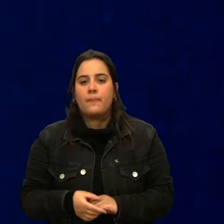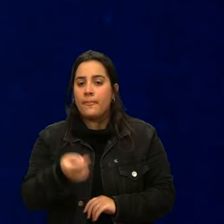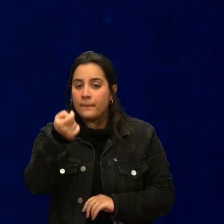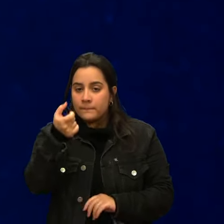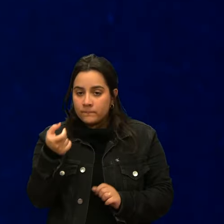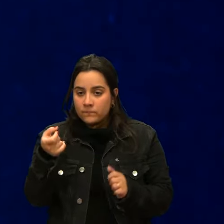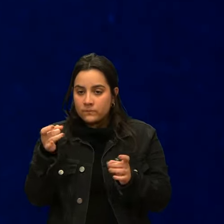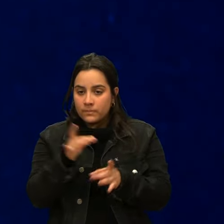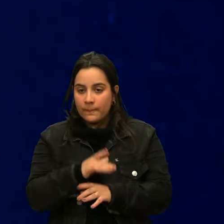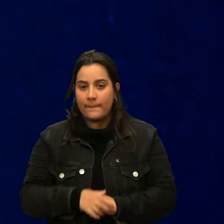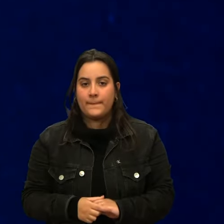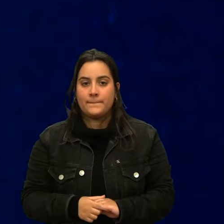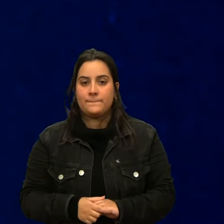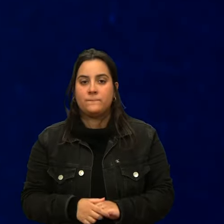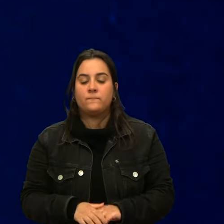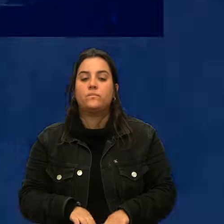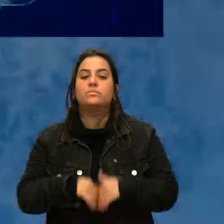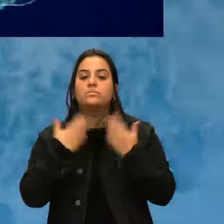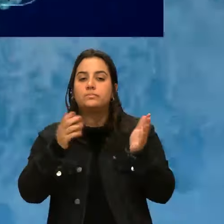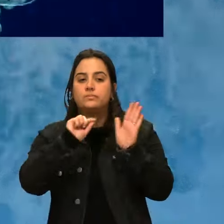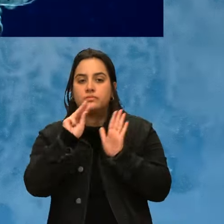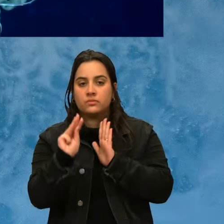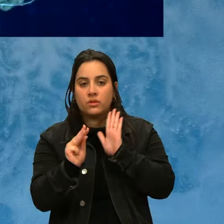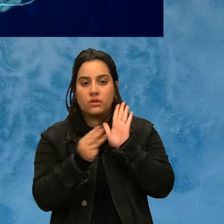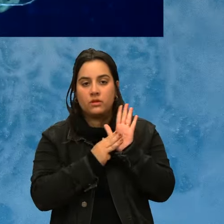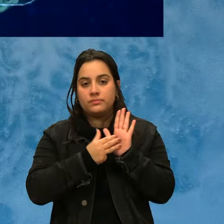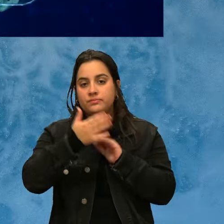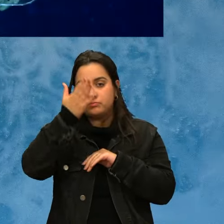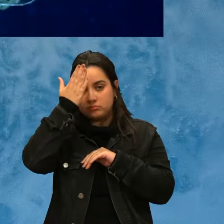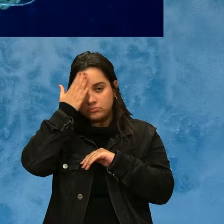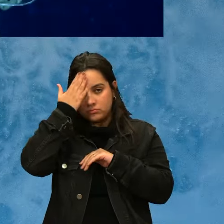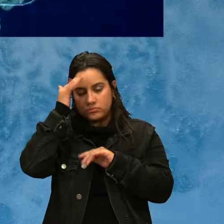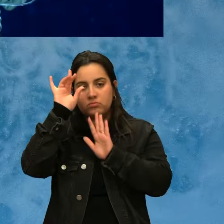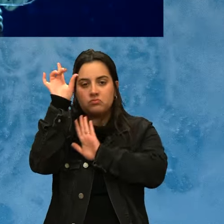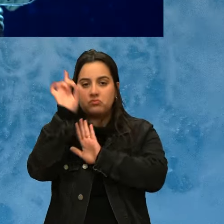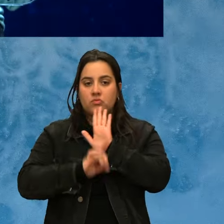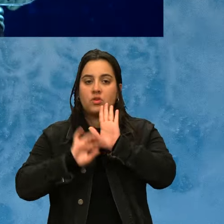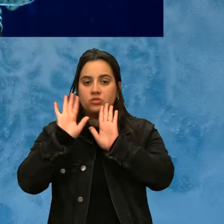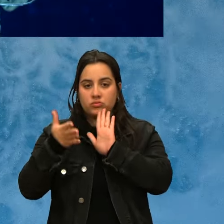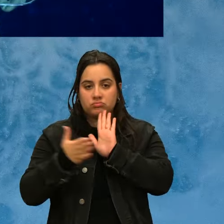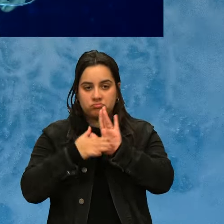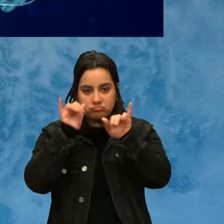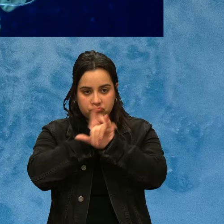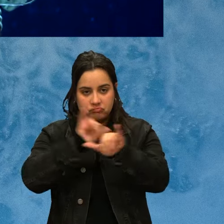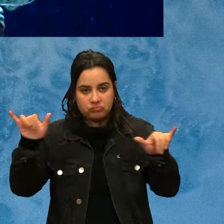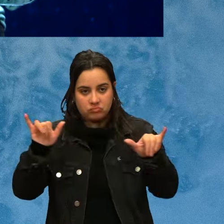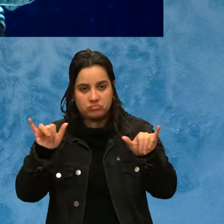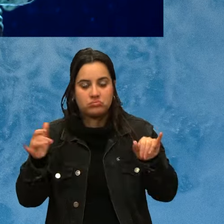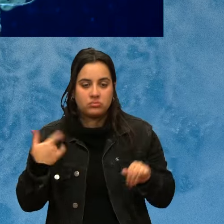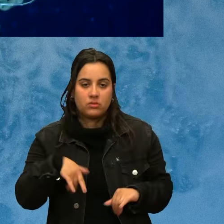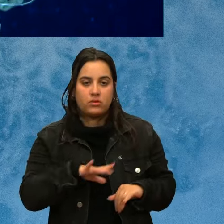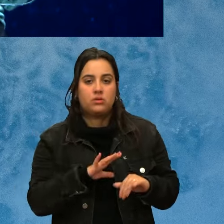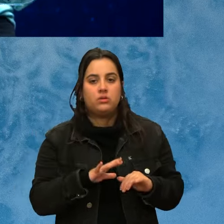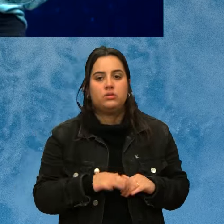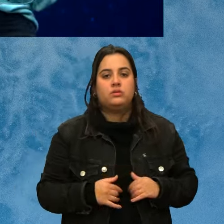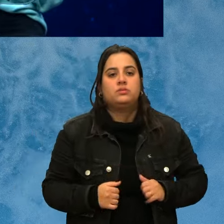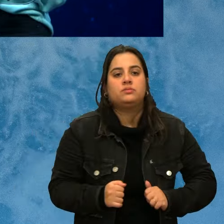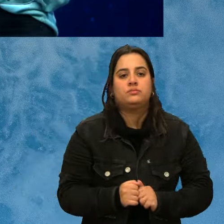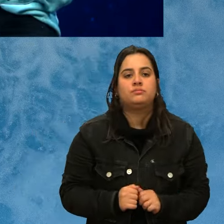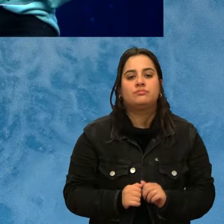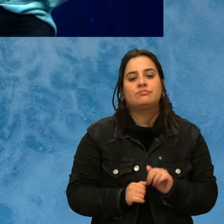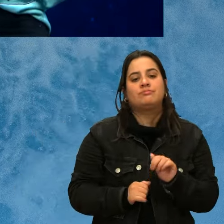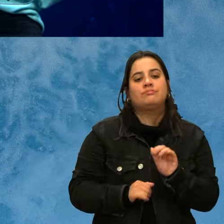final. Quando Daniel soube que o decreto tinha sido publicado, foi para casa, para o seu quarto. Ah, é, Daniel